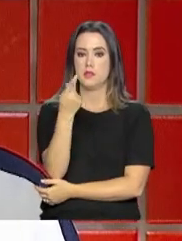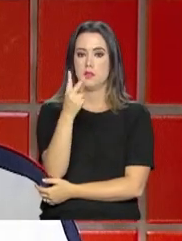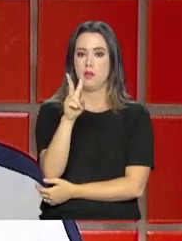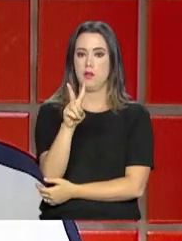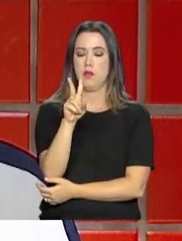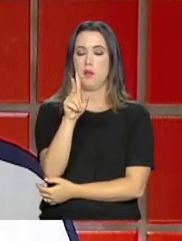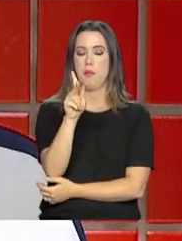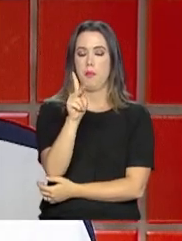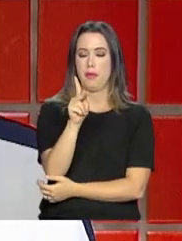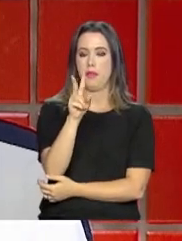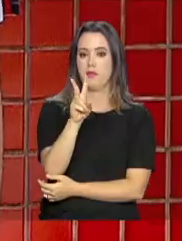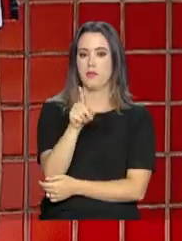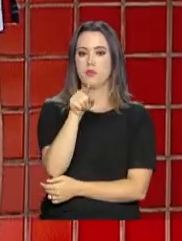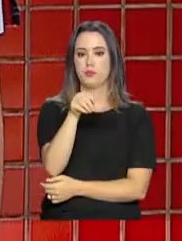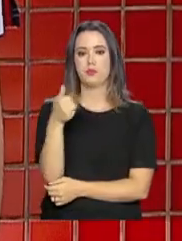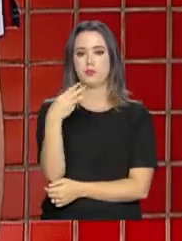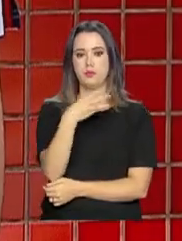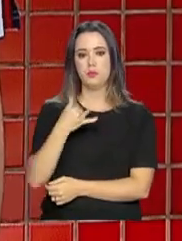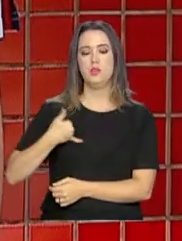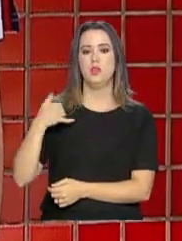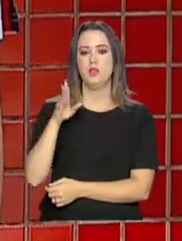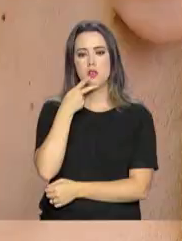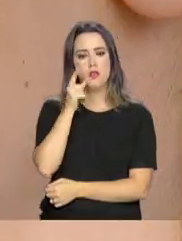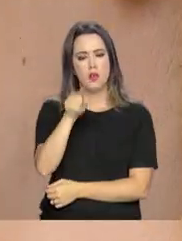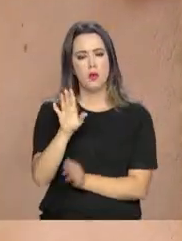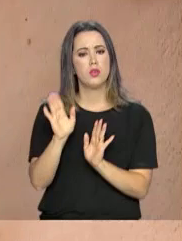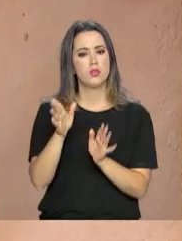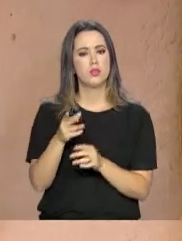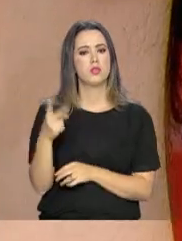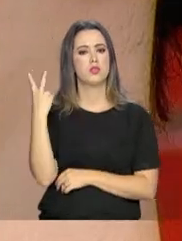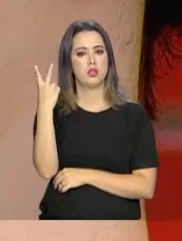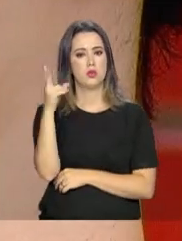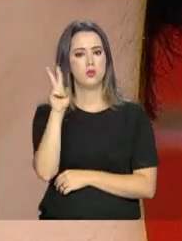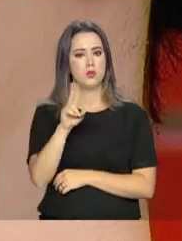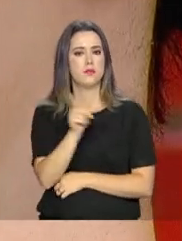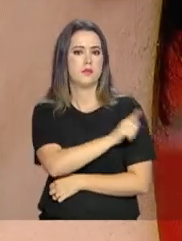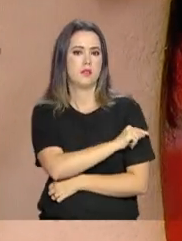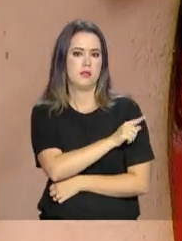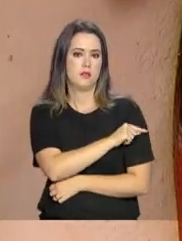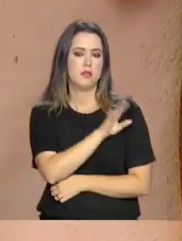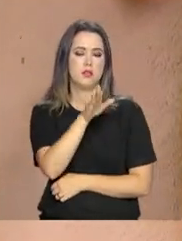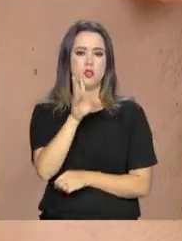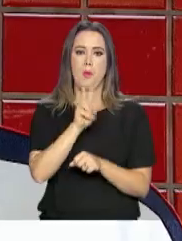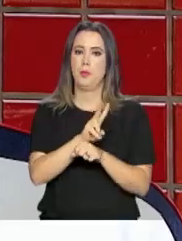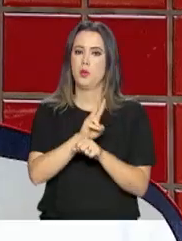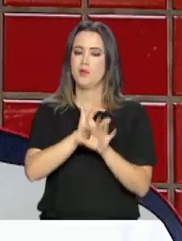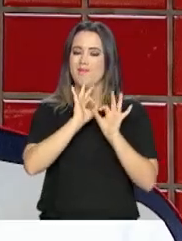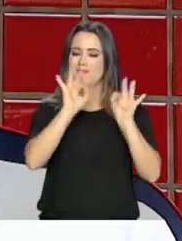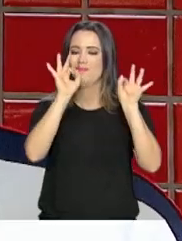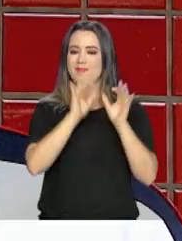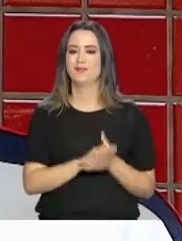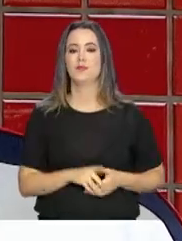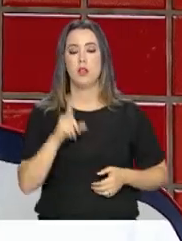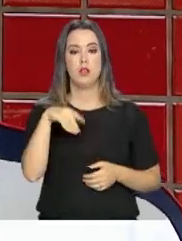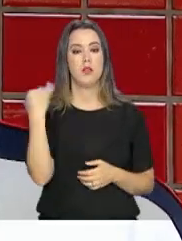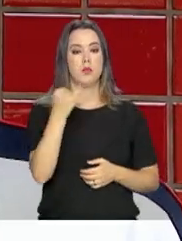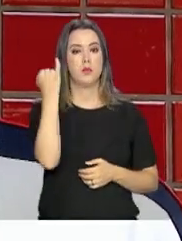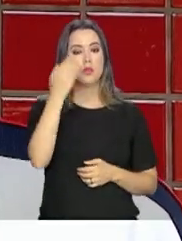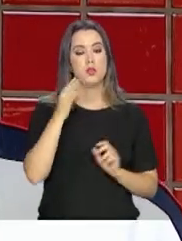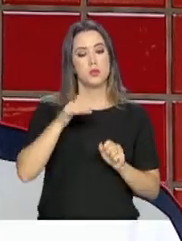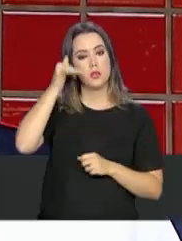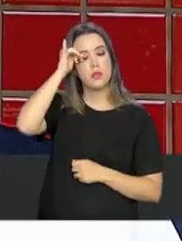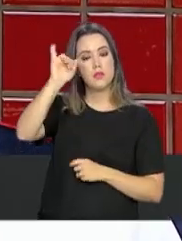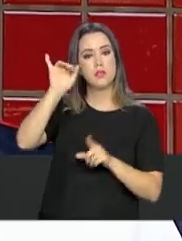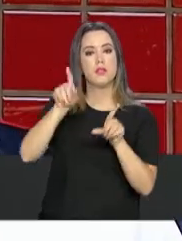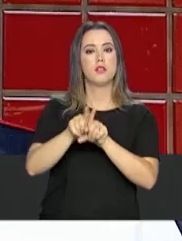Matheus tem 13 anos. Ele já garantiu as duas doses e está imunizado. É importante, porque é uma prevenção a